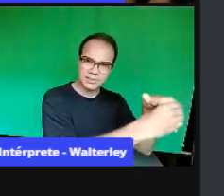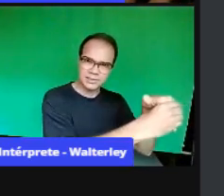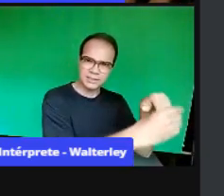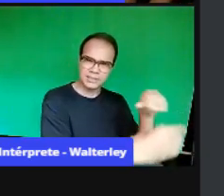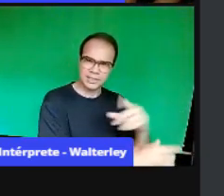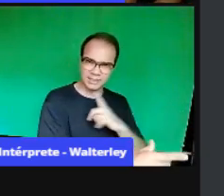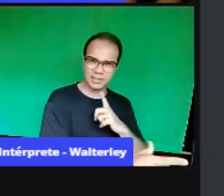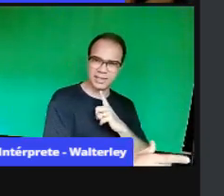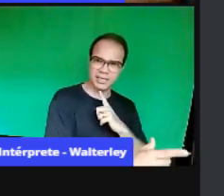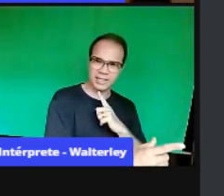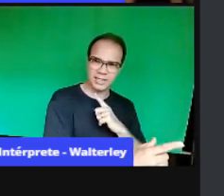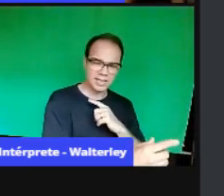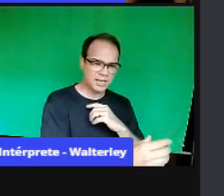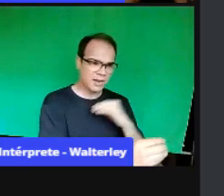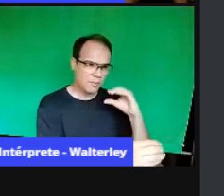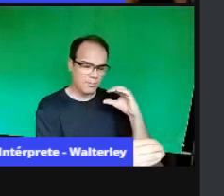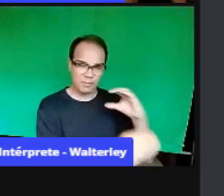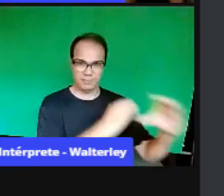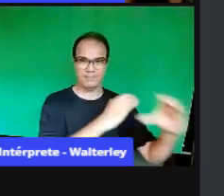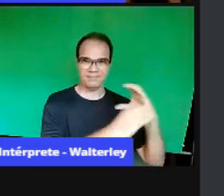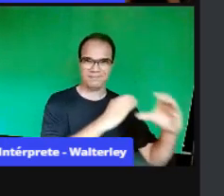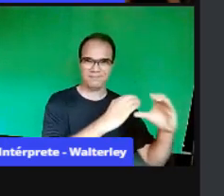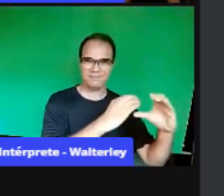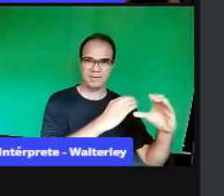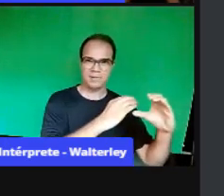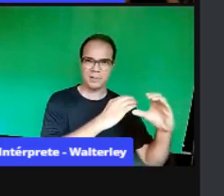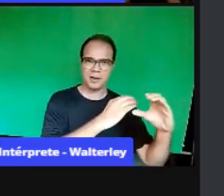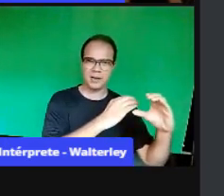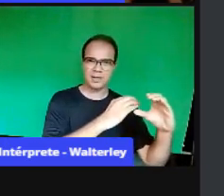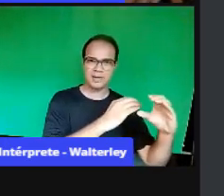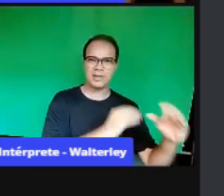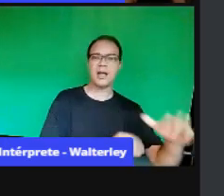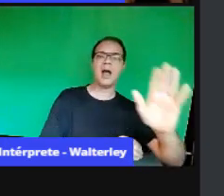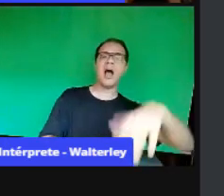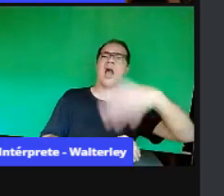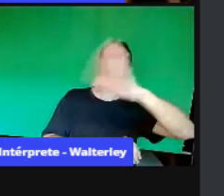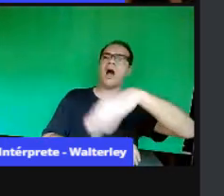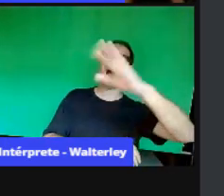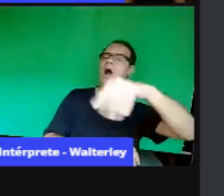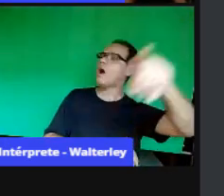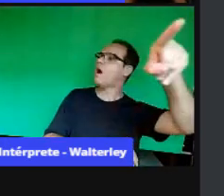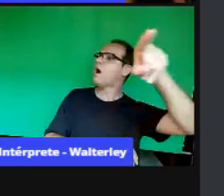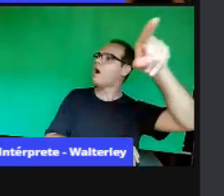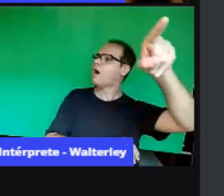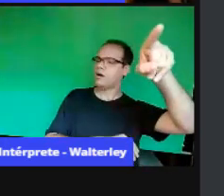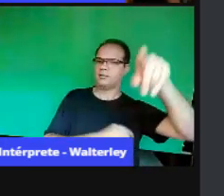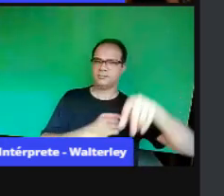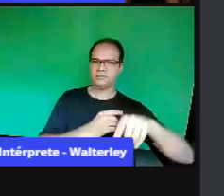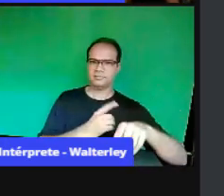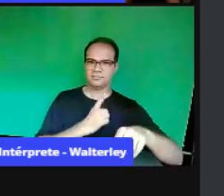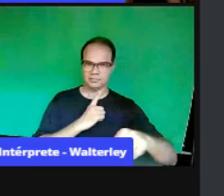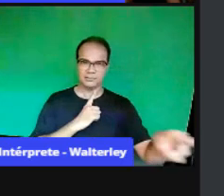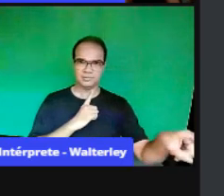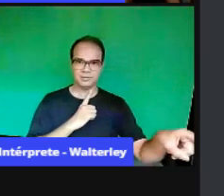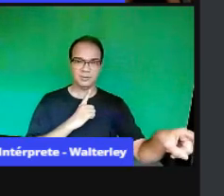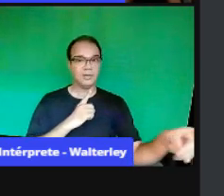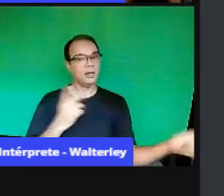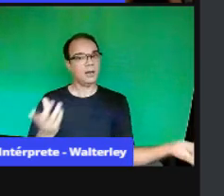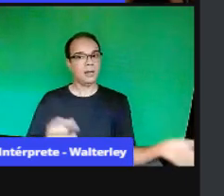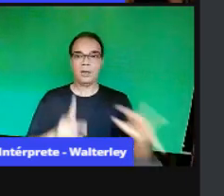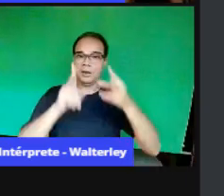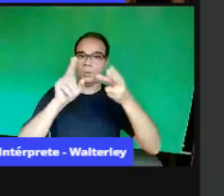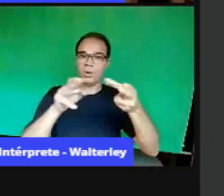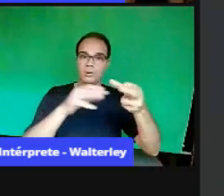não interage? Como é o funcionamento nessa habilidade de comunicação oral e aspectos